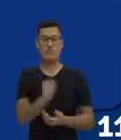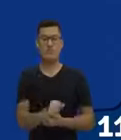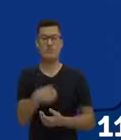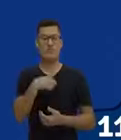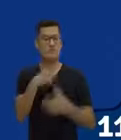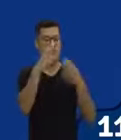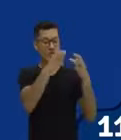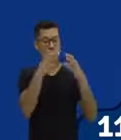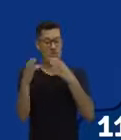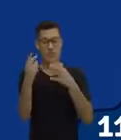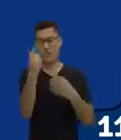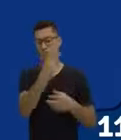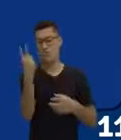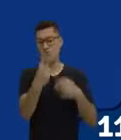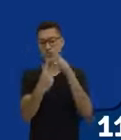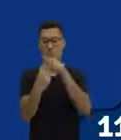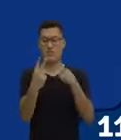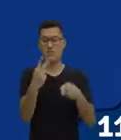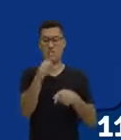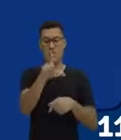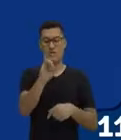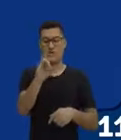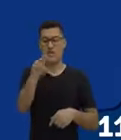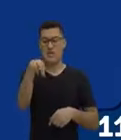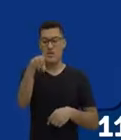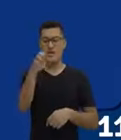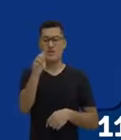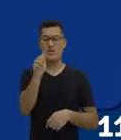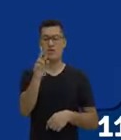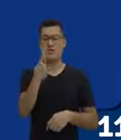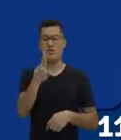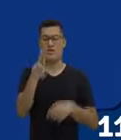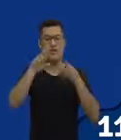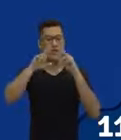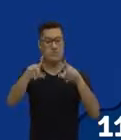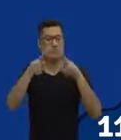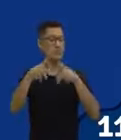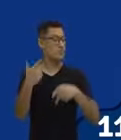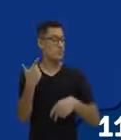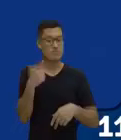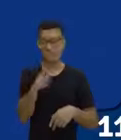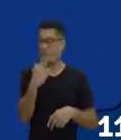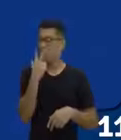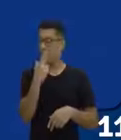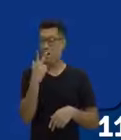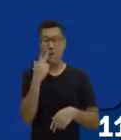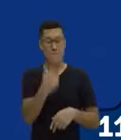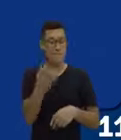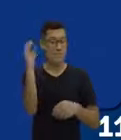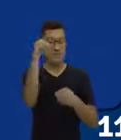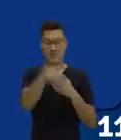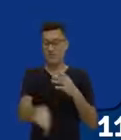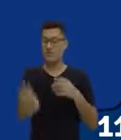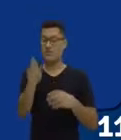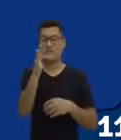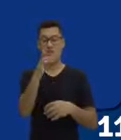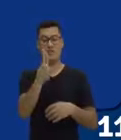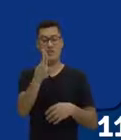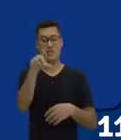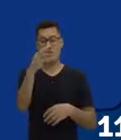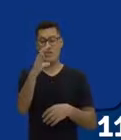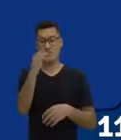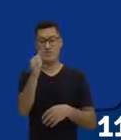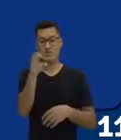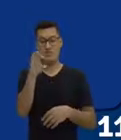quando a função é linear, é porque o valor de b é igual a zero. Então, ele não aparece na função. Tu só vai ter o quê?